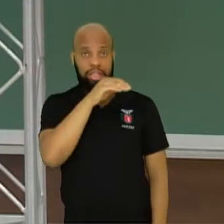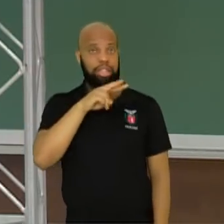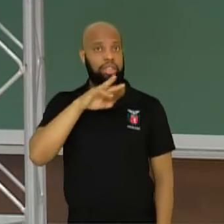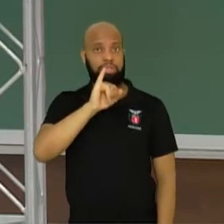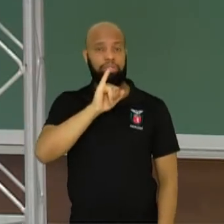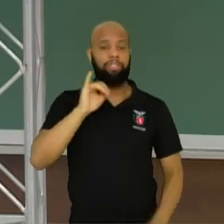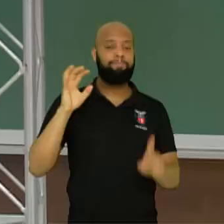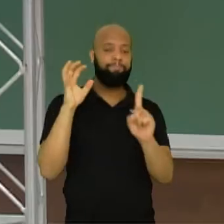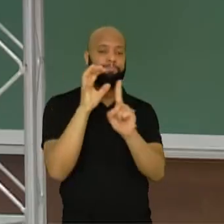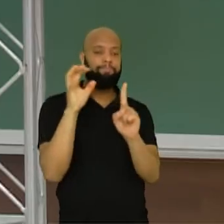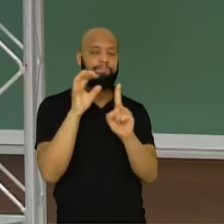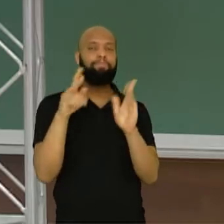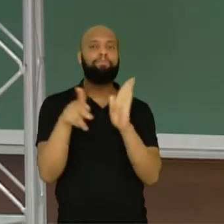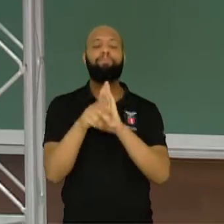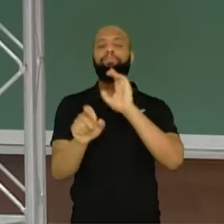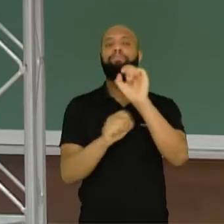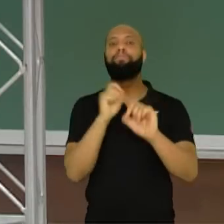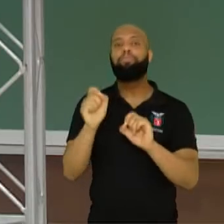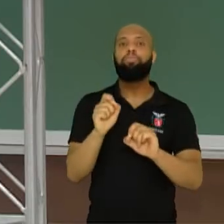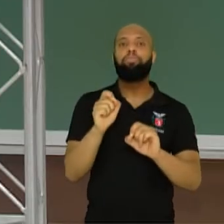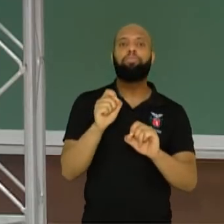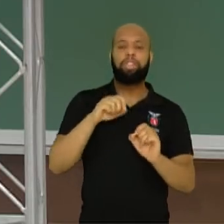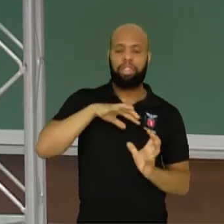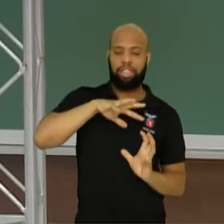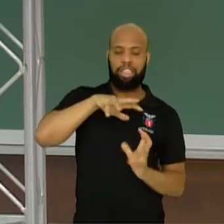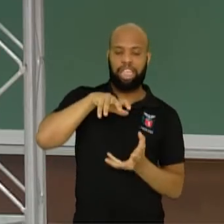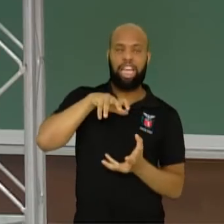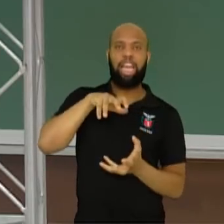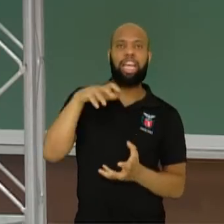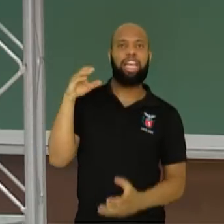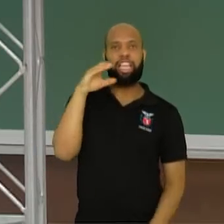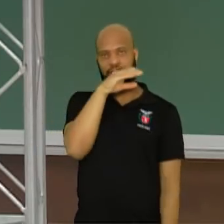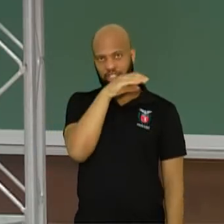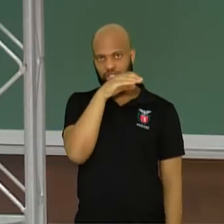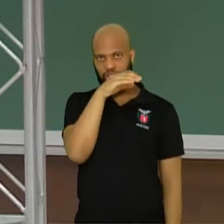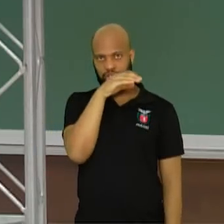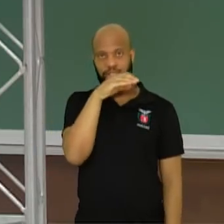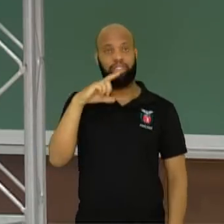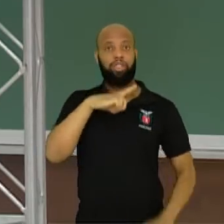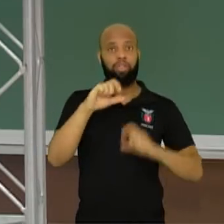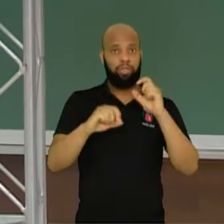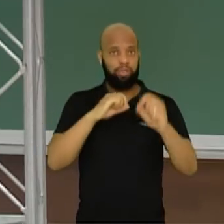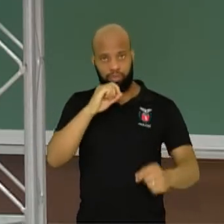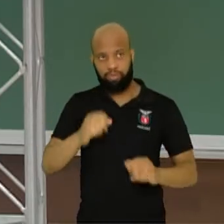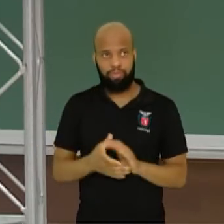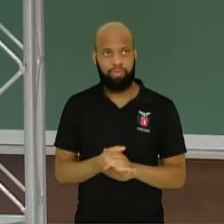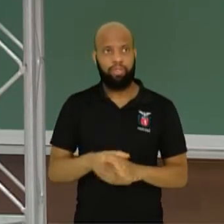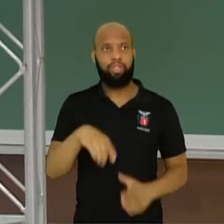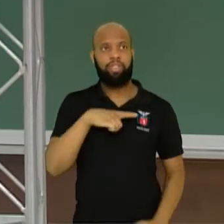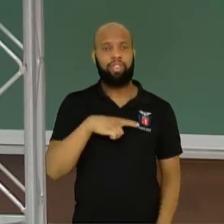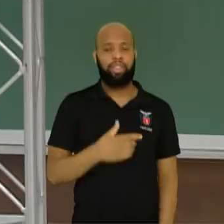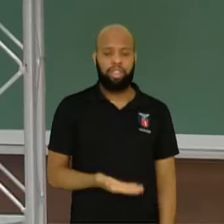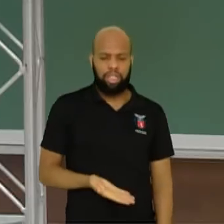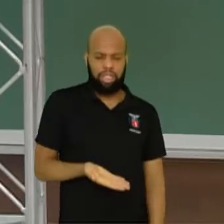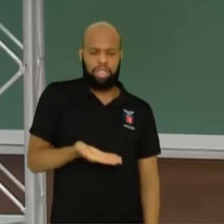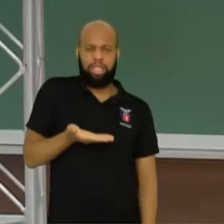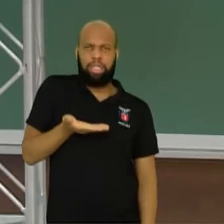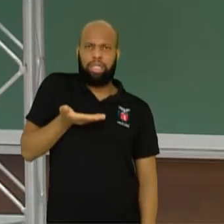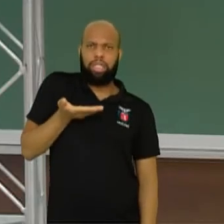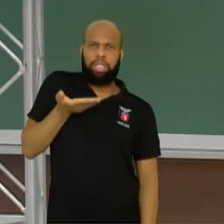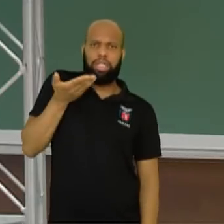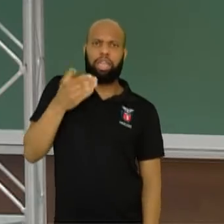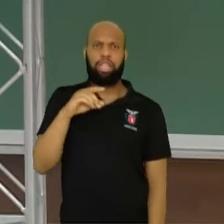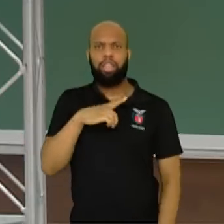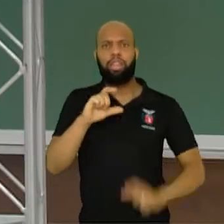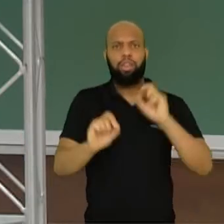colaborar com o aquecimento global. Então, nós conversamos sobre isso, o aumento desse fenômeno. Então, a gente